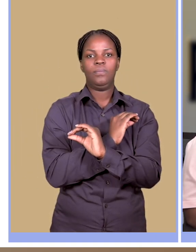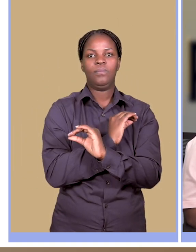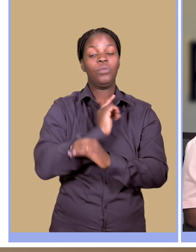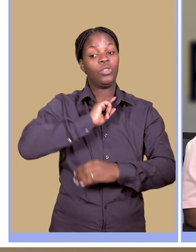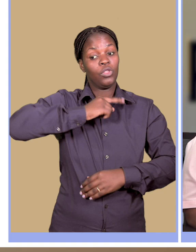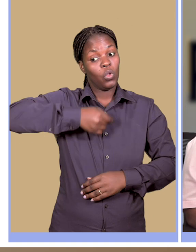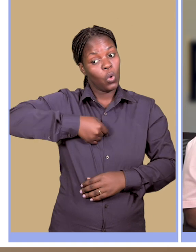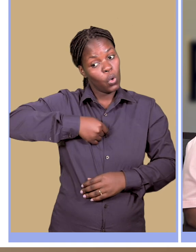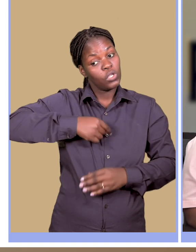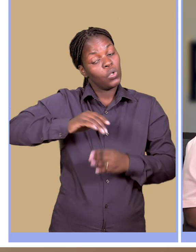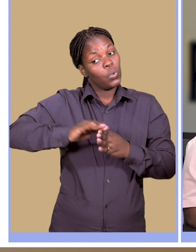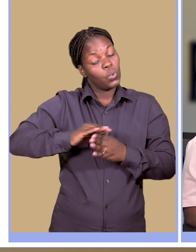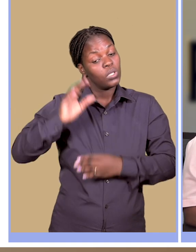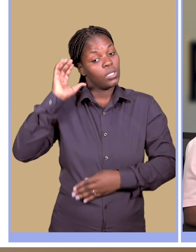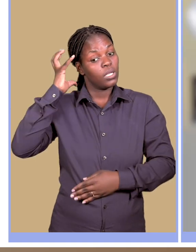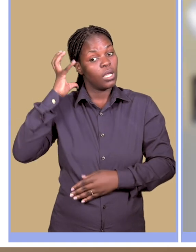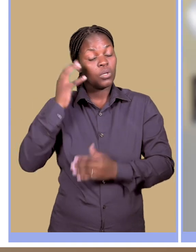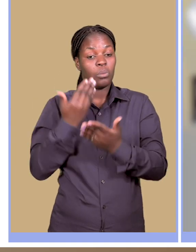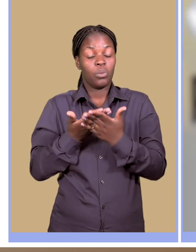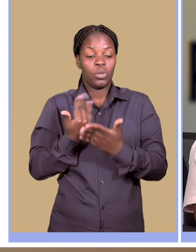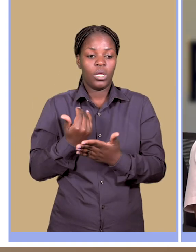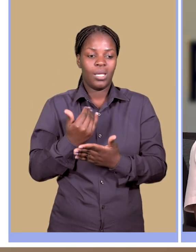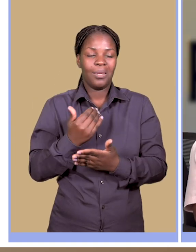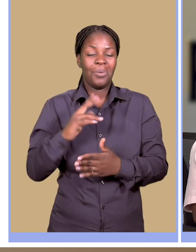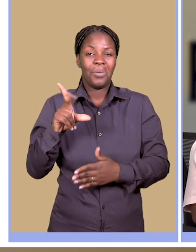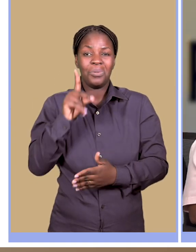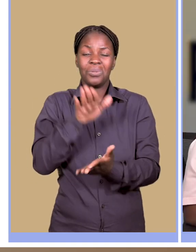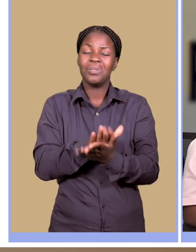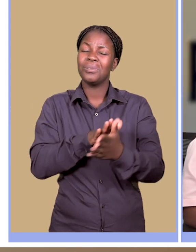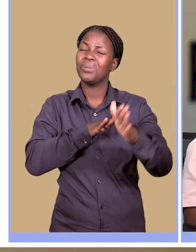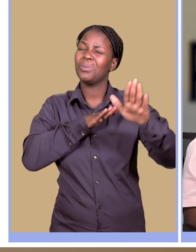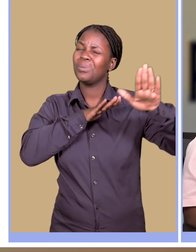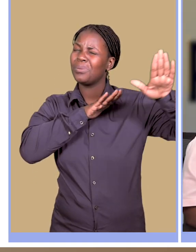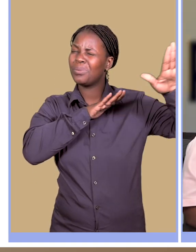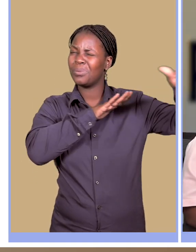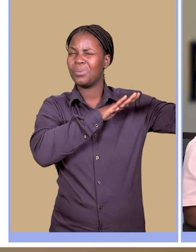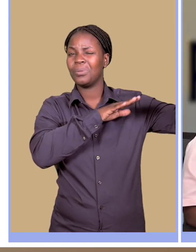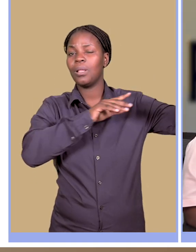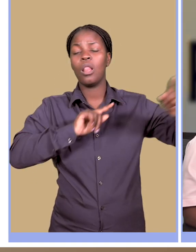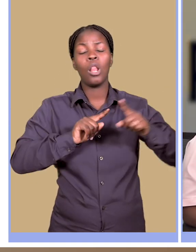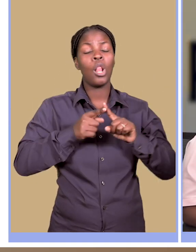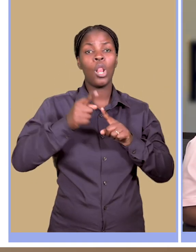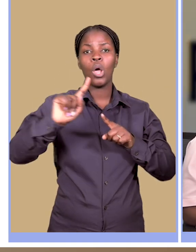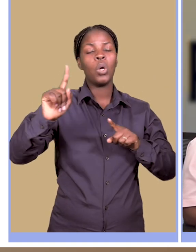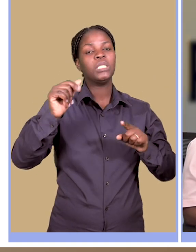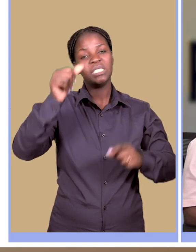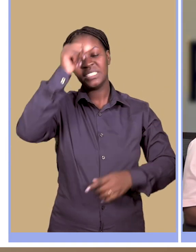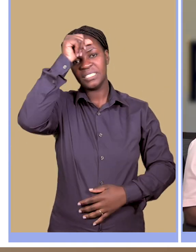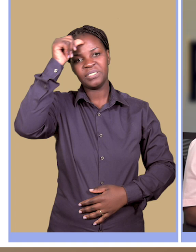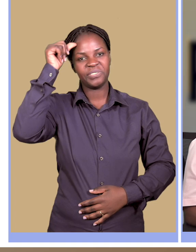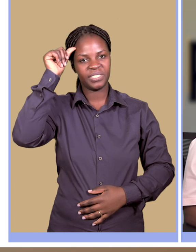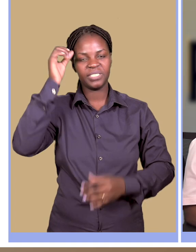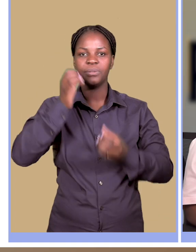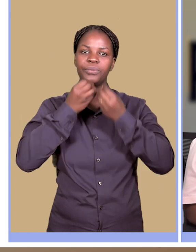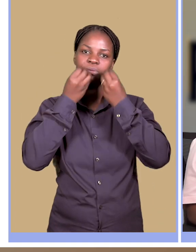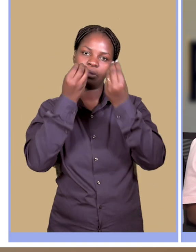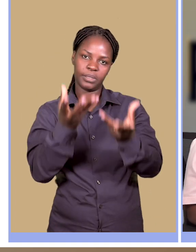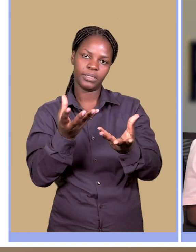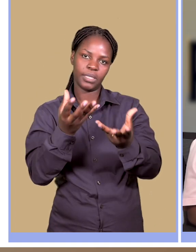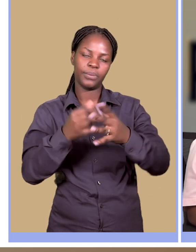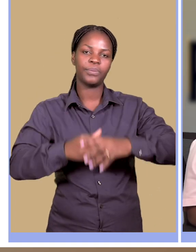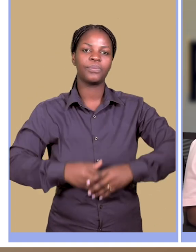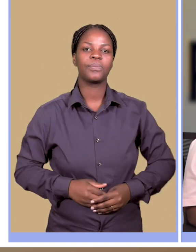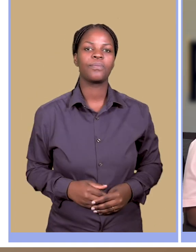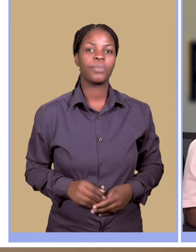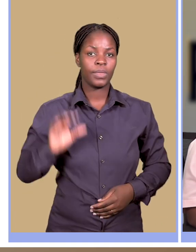O fazemos porque em certas áreas só podemos lá chegar de forma rápida através da rádio. Então, a rádio tem seus